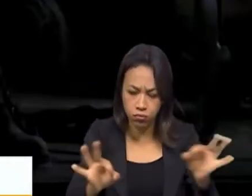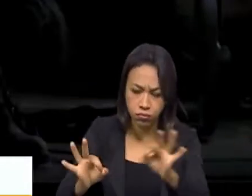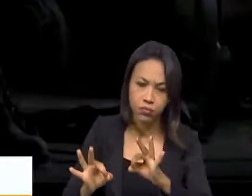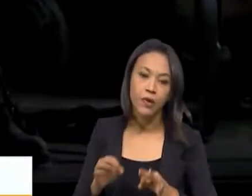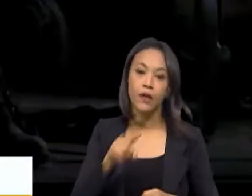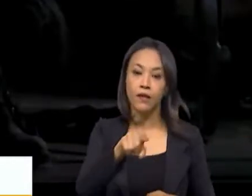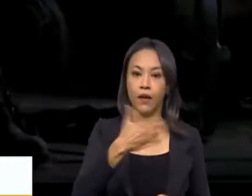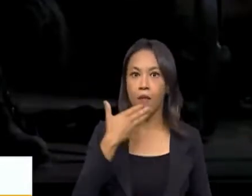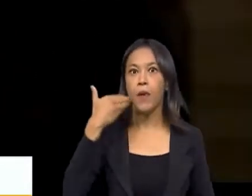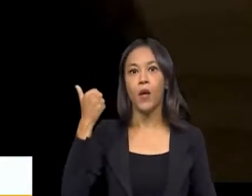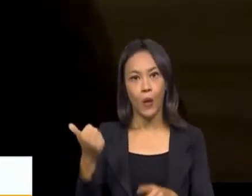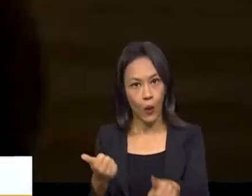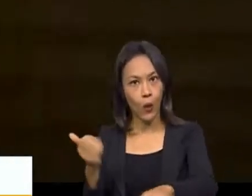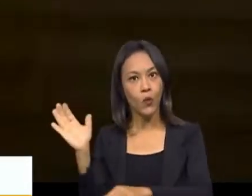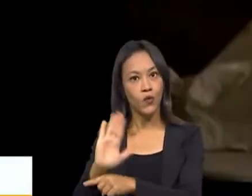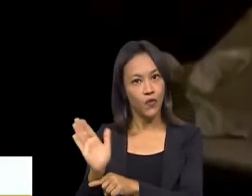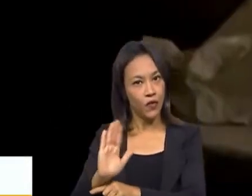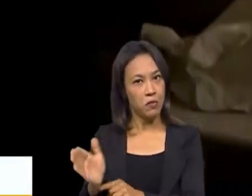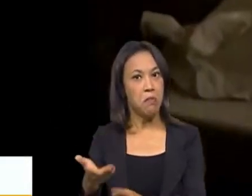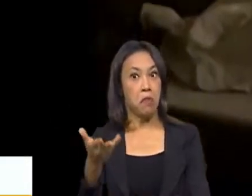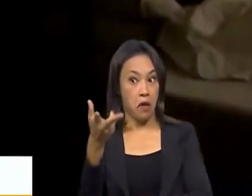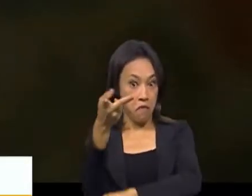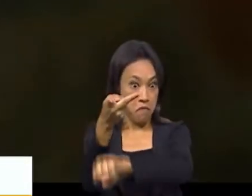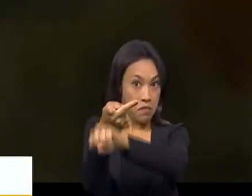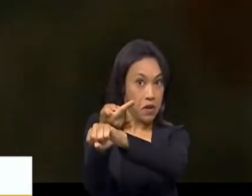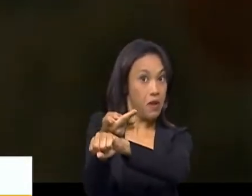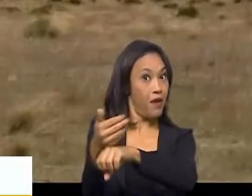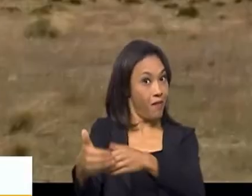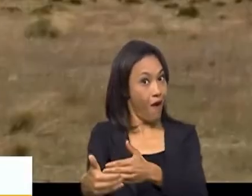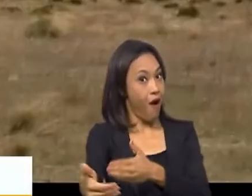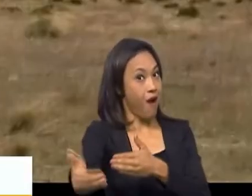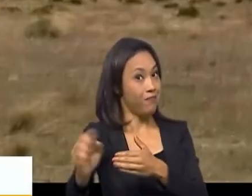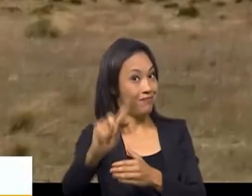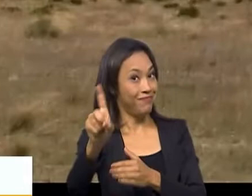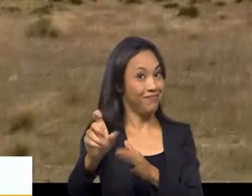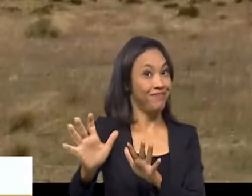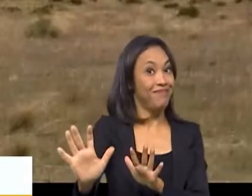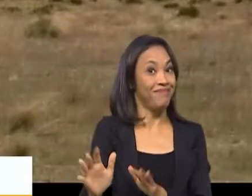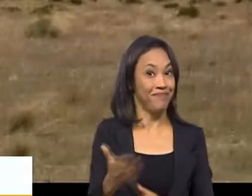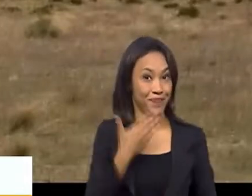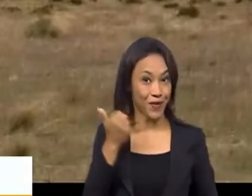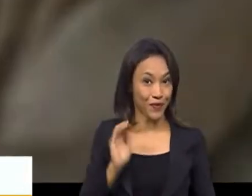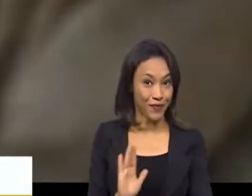as favoritas para ganhar o prêmio de melhor filme.